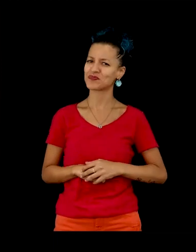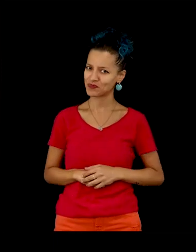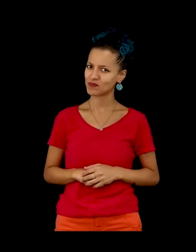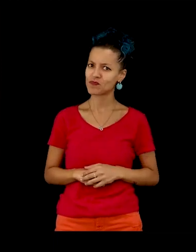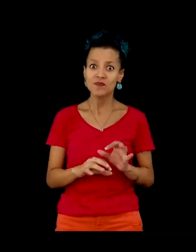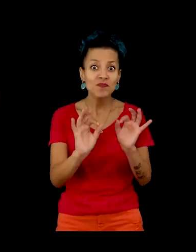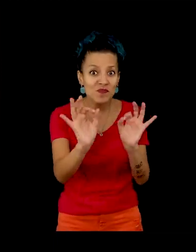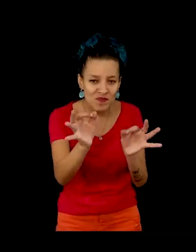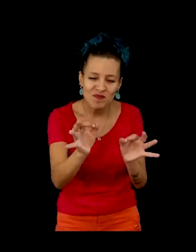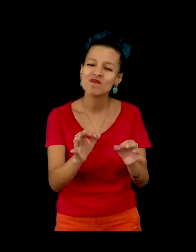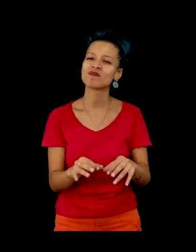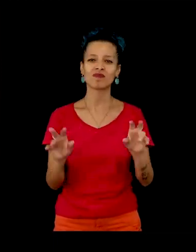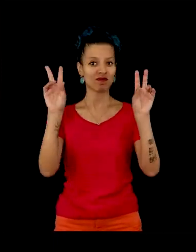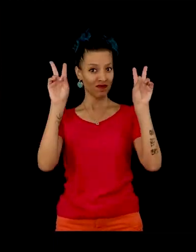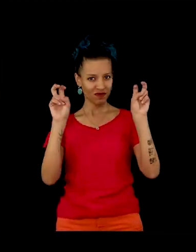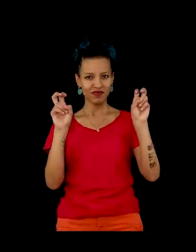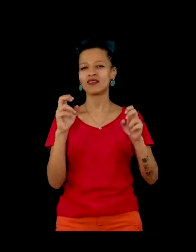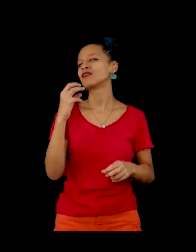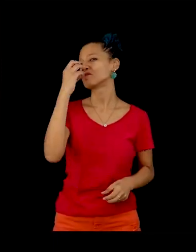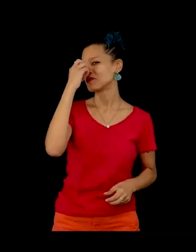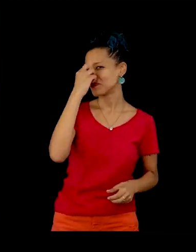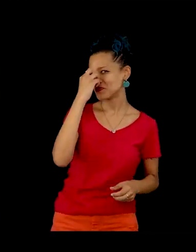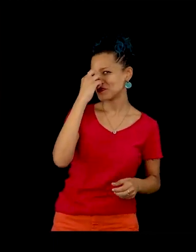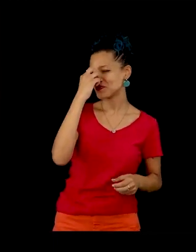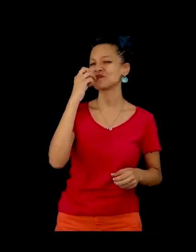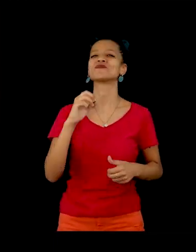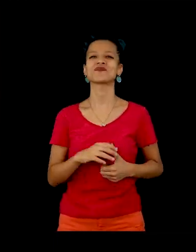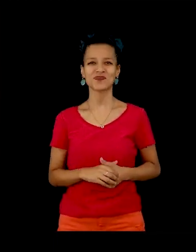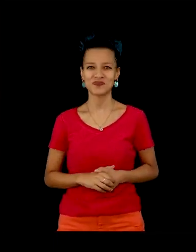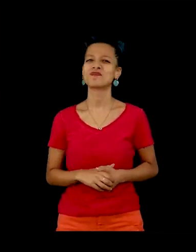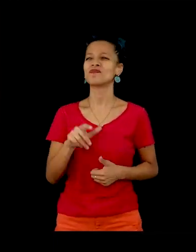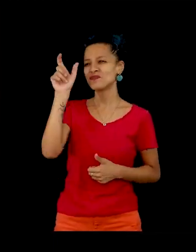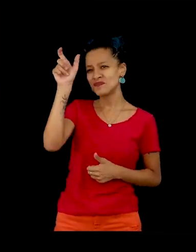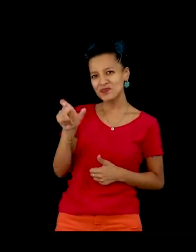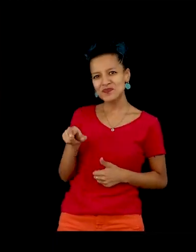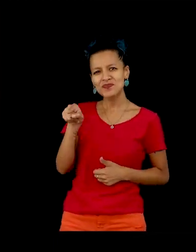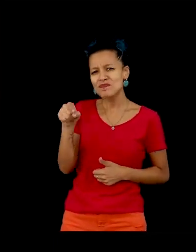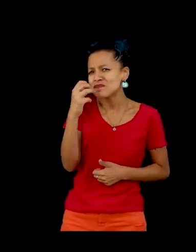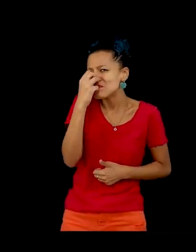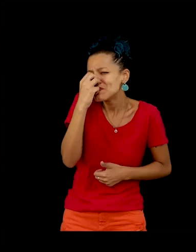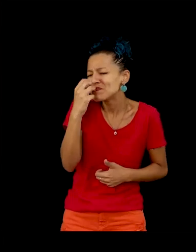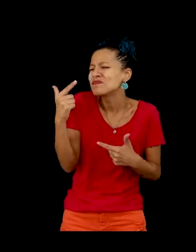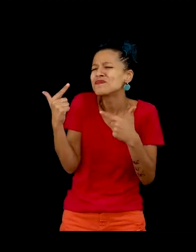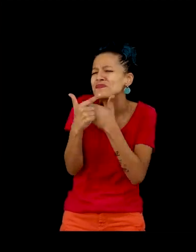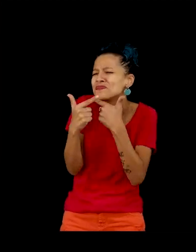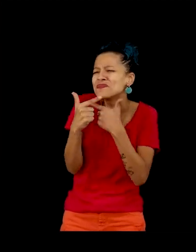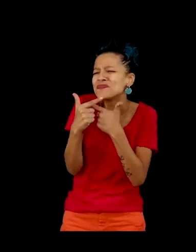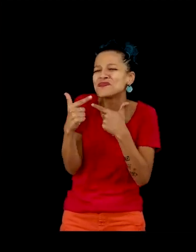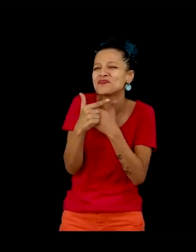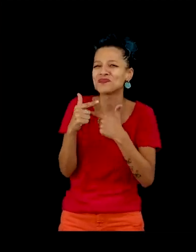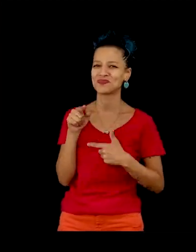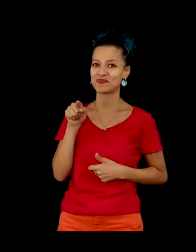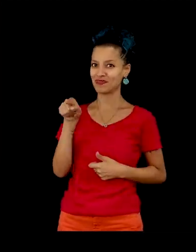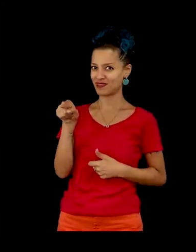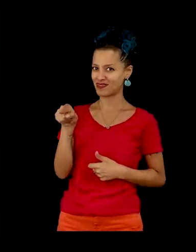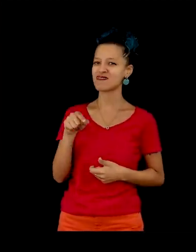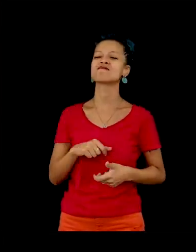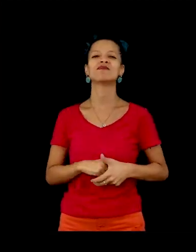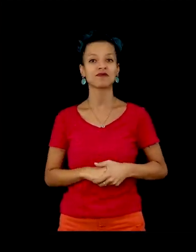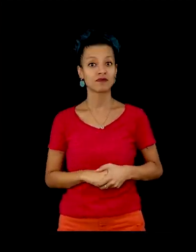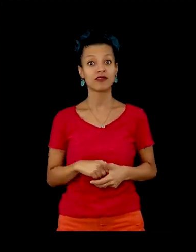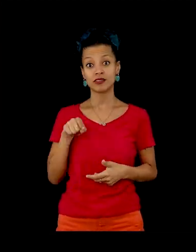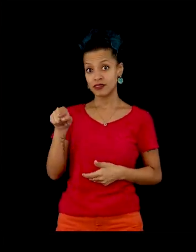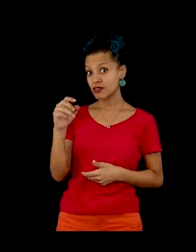Isso mesmo! Hoje vamos falar do palhaço, essa figura tão carismática do circo. Há quem diga que